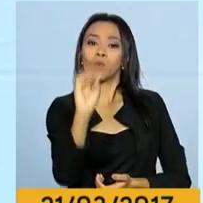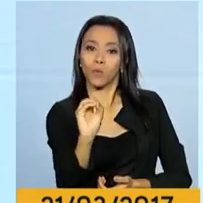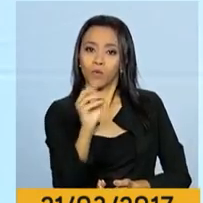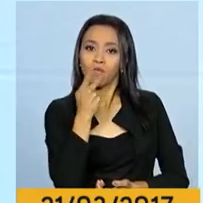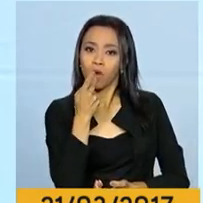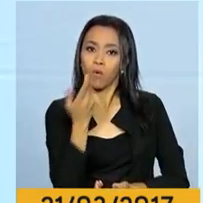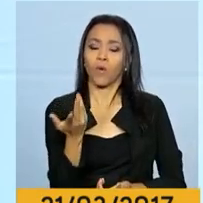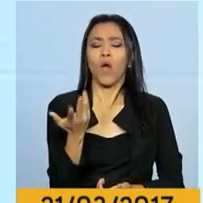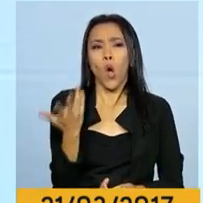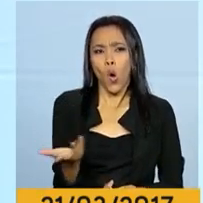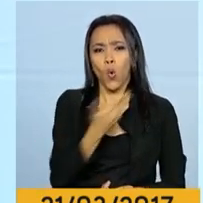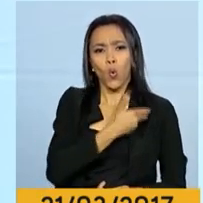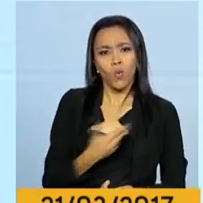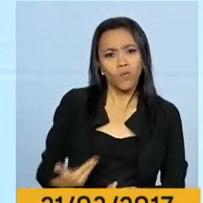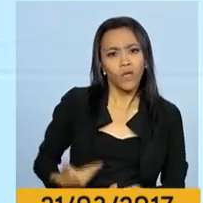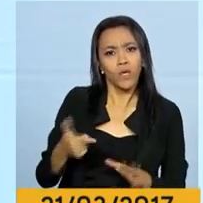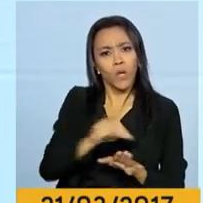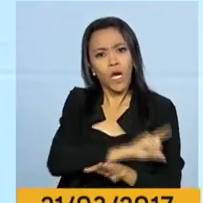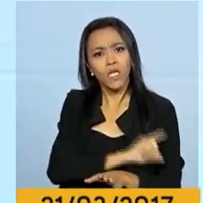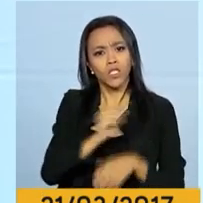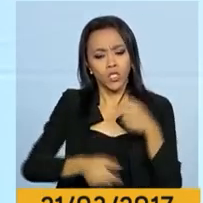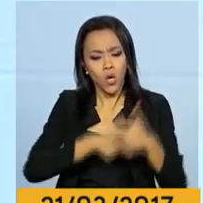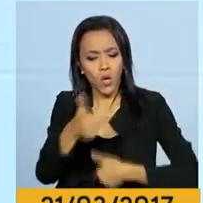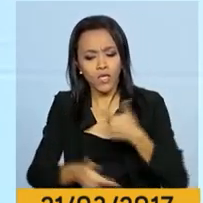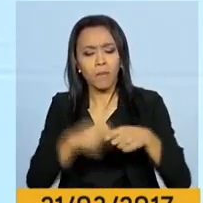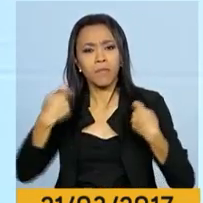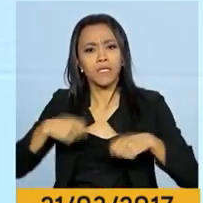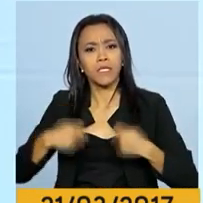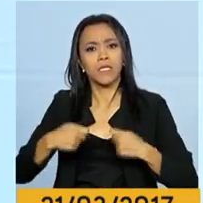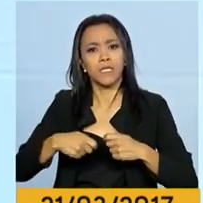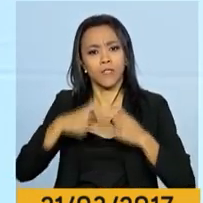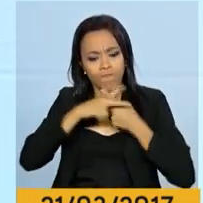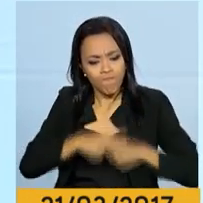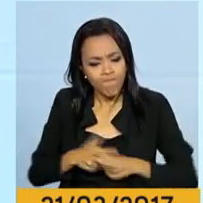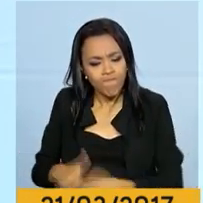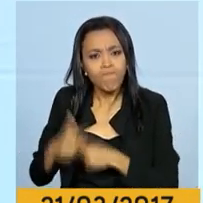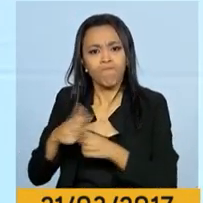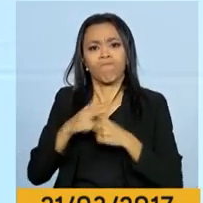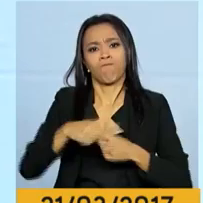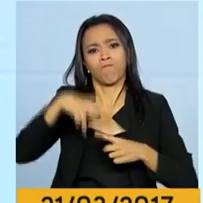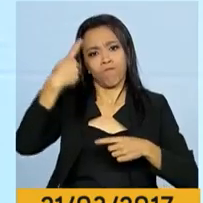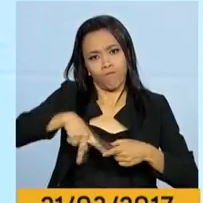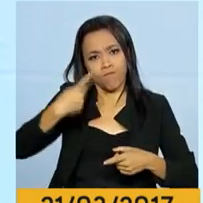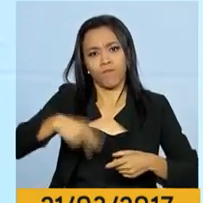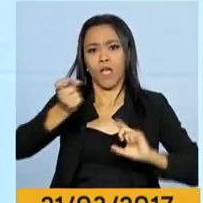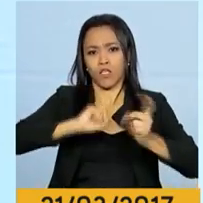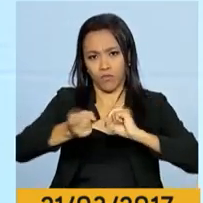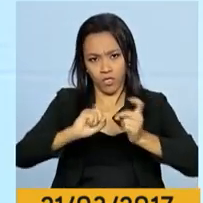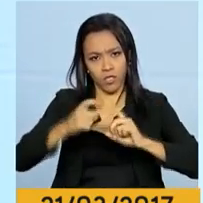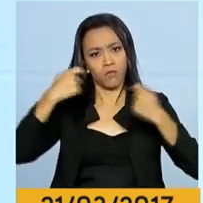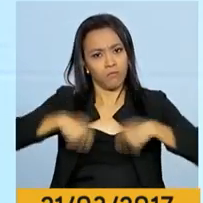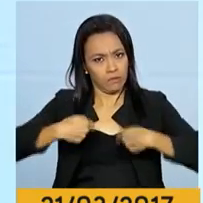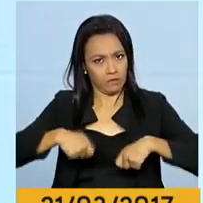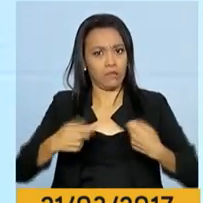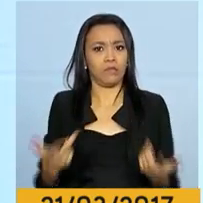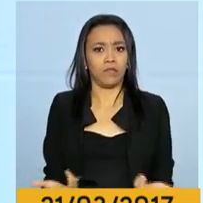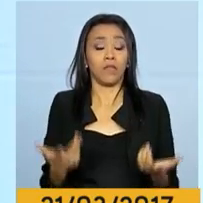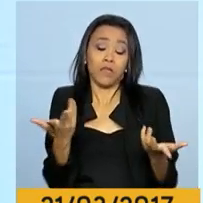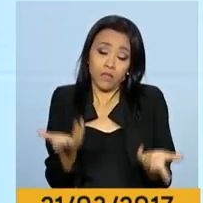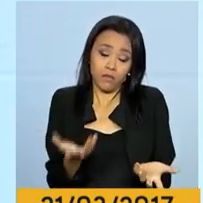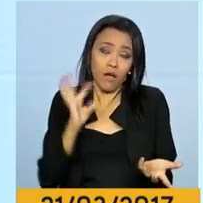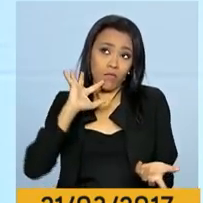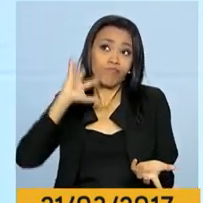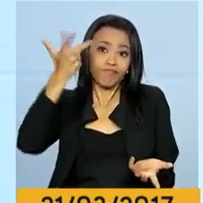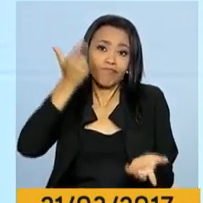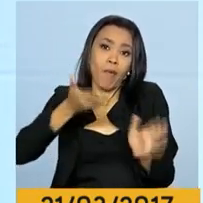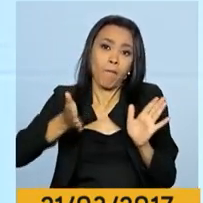dizia, olha, o governo, antes de qualquer coisa, tem que começar a cortar na carne. Portanto, fazer um teto para os gastos públicos. Nós mandamos essa